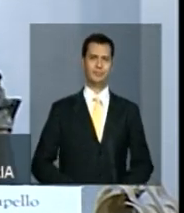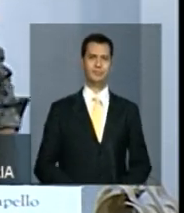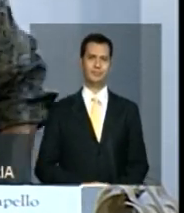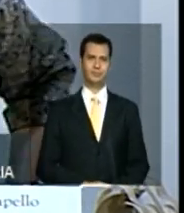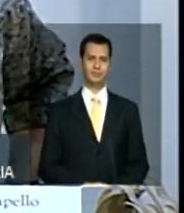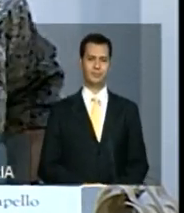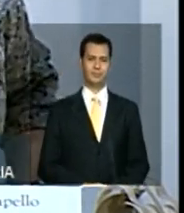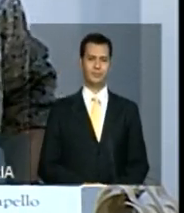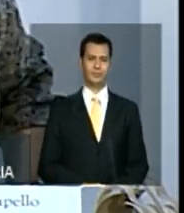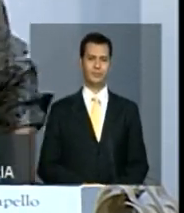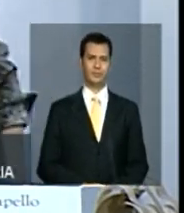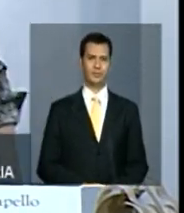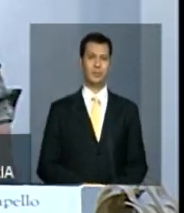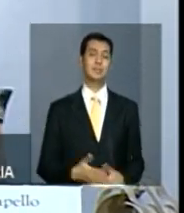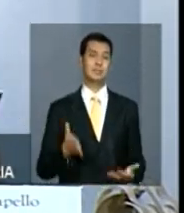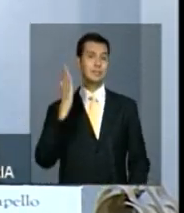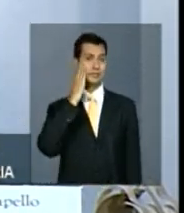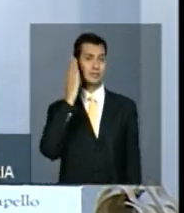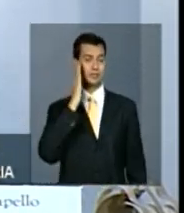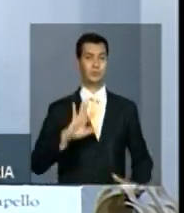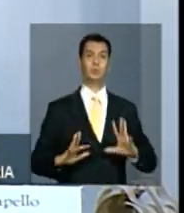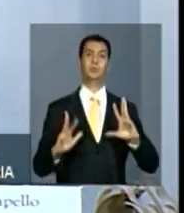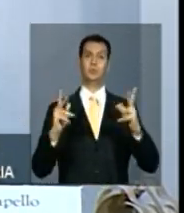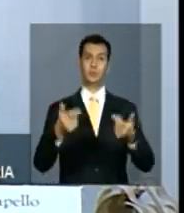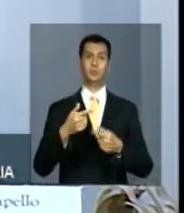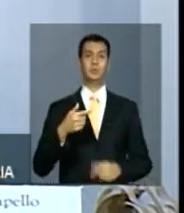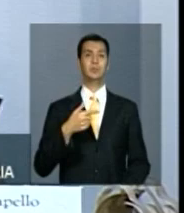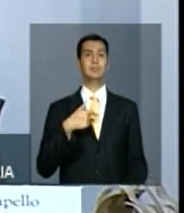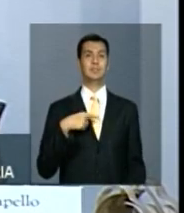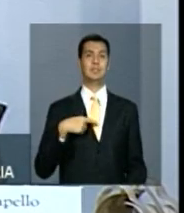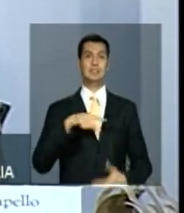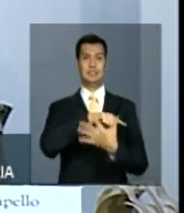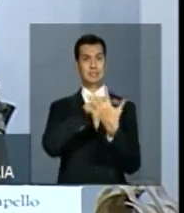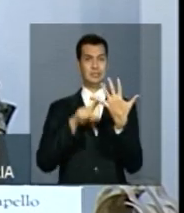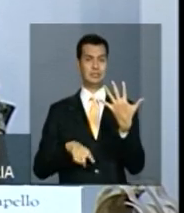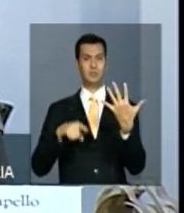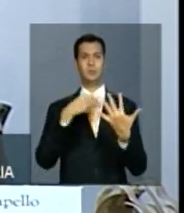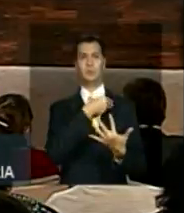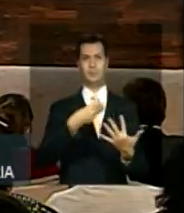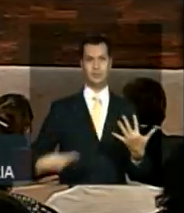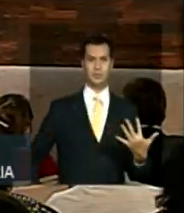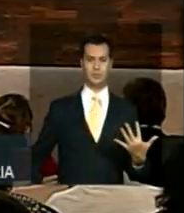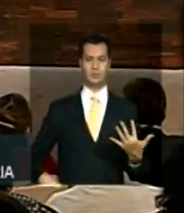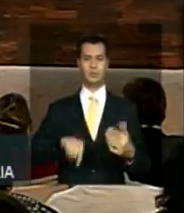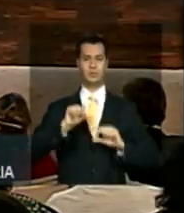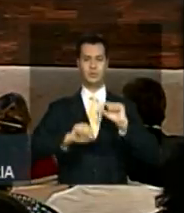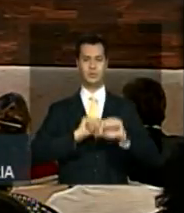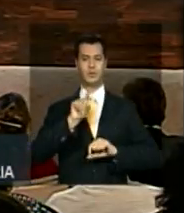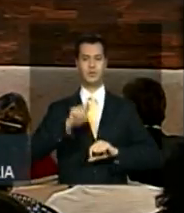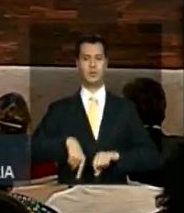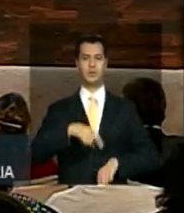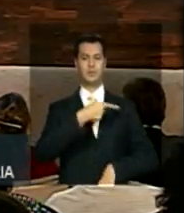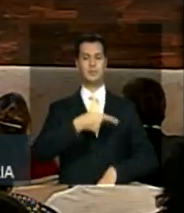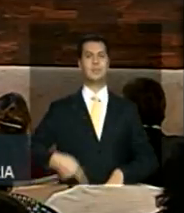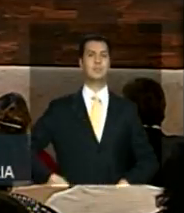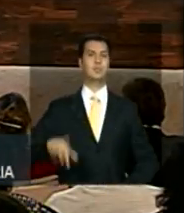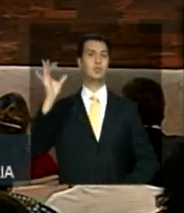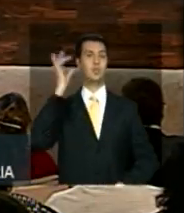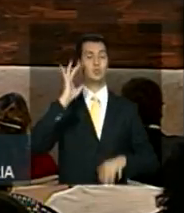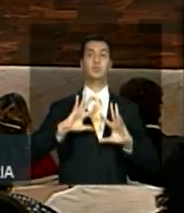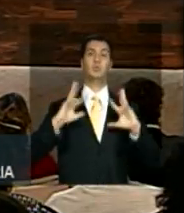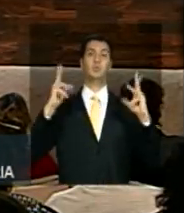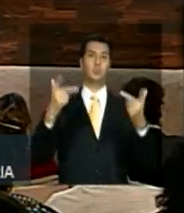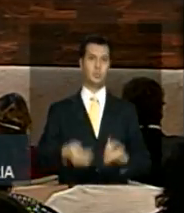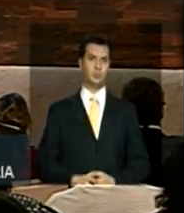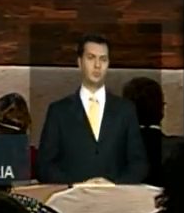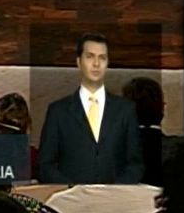estamos todos nós aqui os cinco Ministérios Representando na verdade todo o governo da presidenta Dilma e não só os cinco